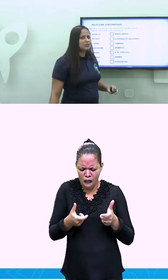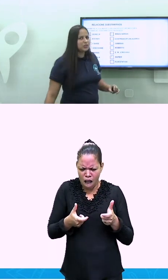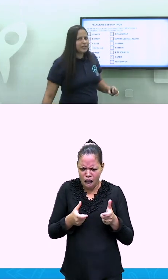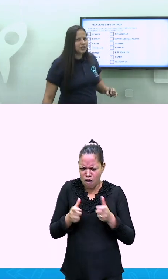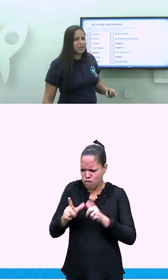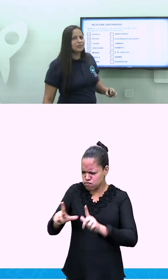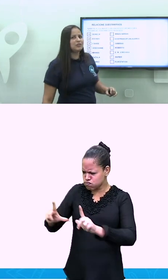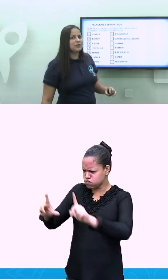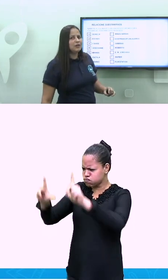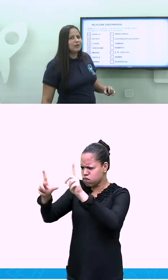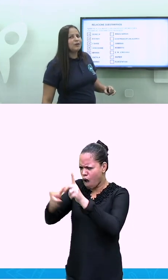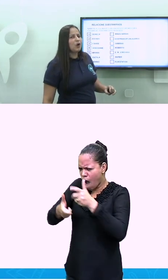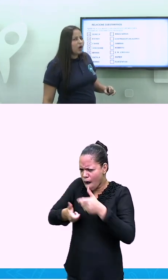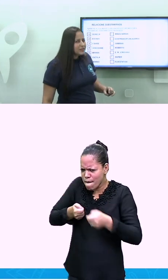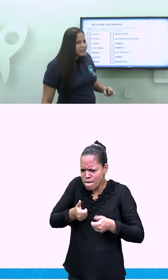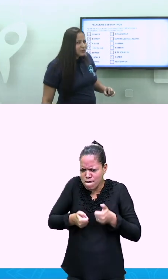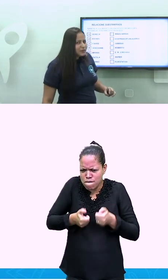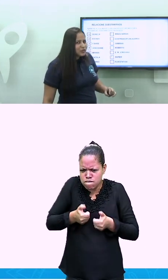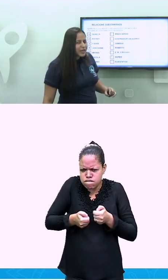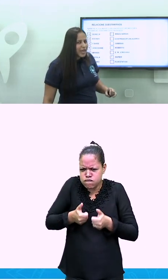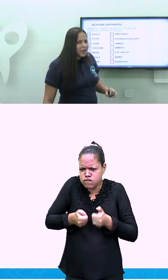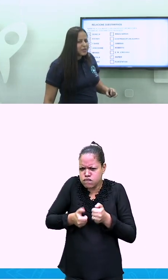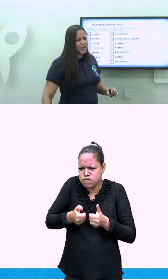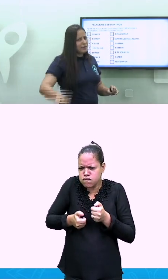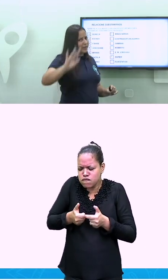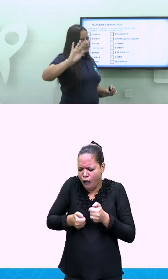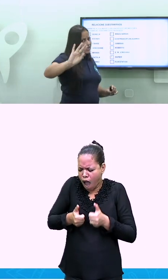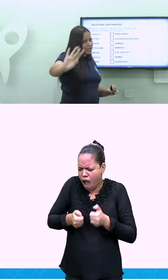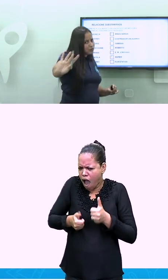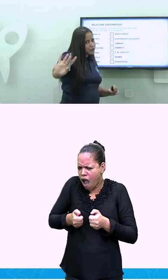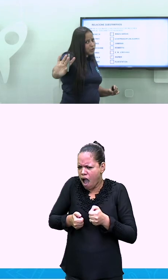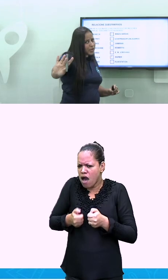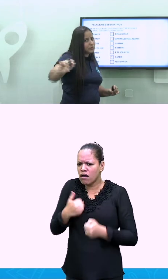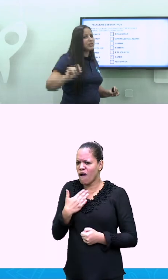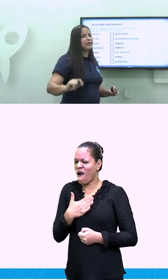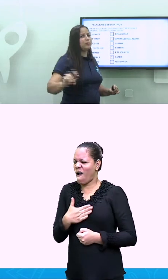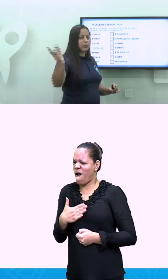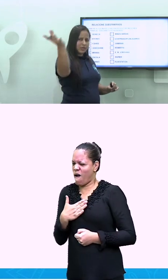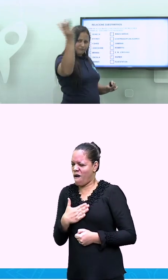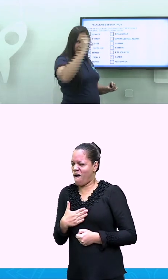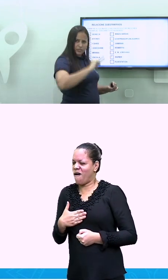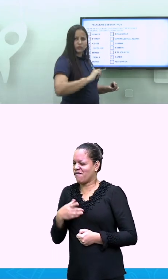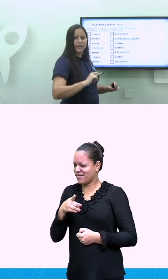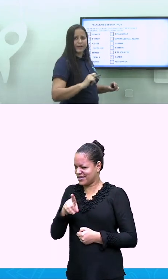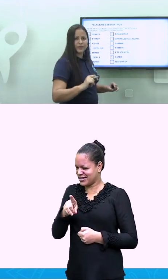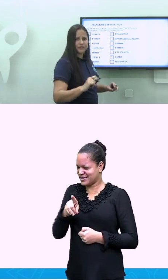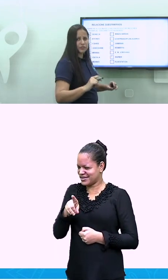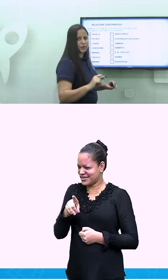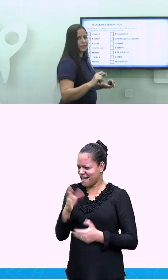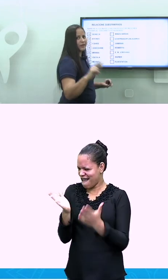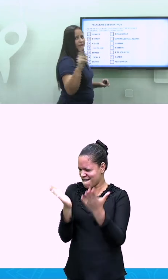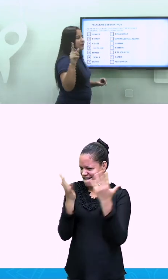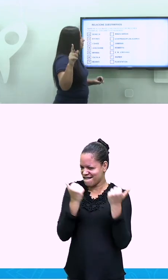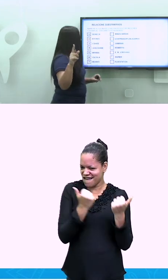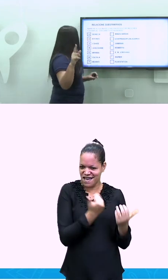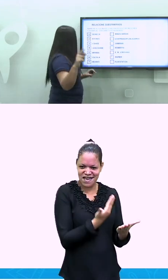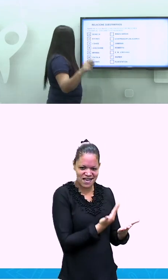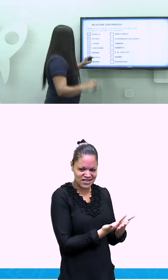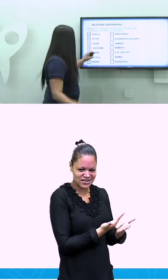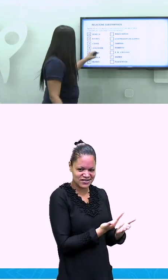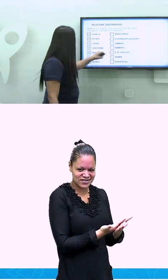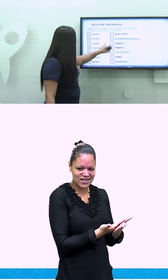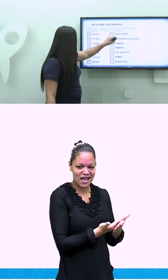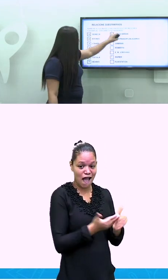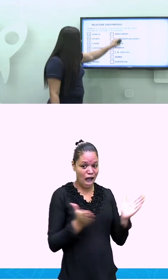que estão assistindo a gente, gosta de um videogame, né? Mas deixa o videogame de lado um pouquinho e vem estudar com a professora. Qual é o